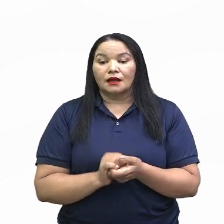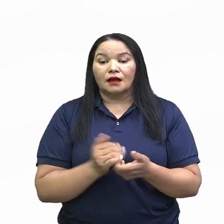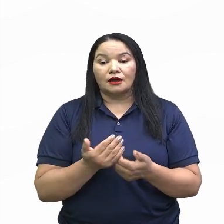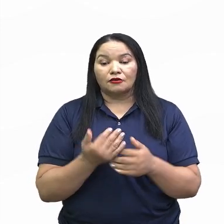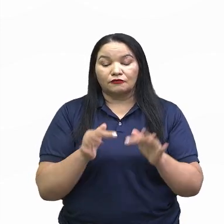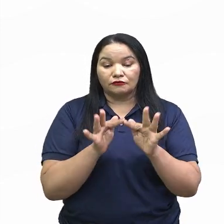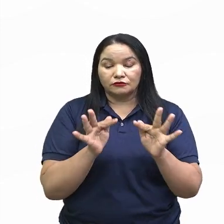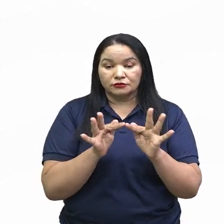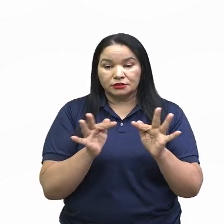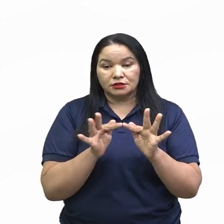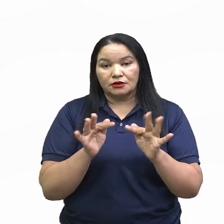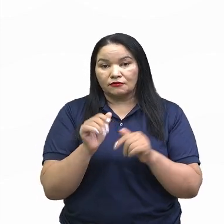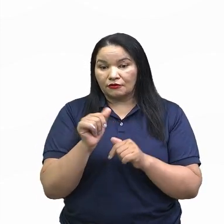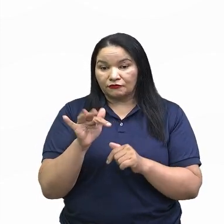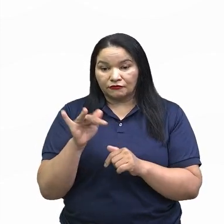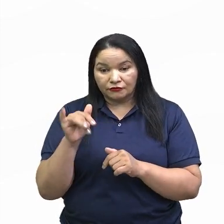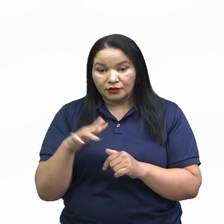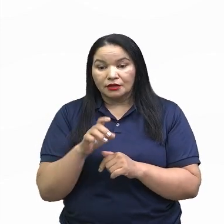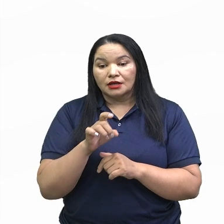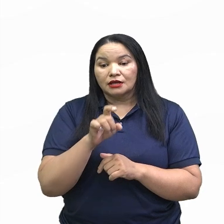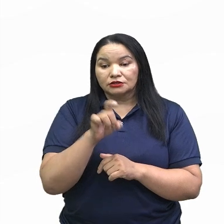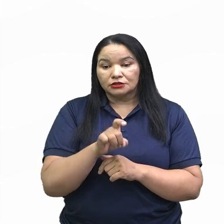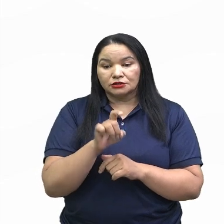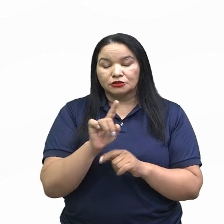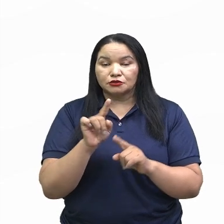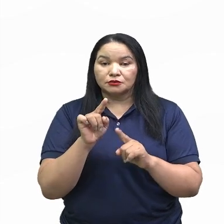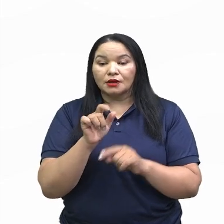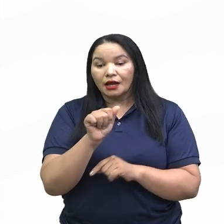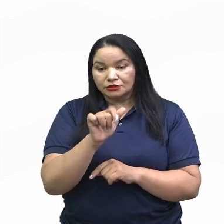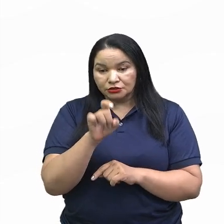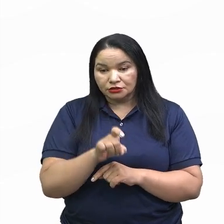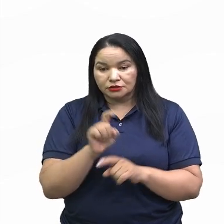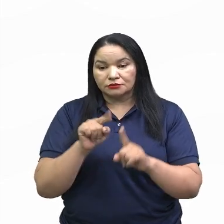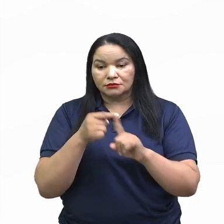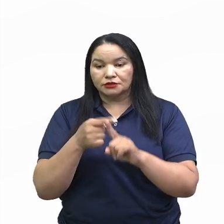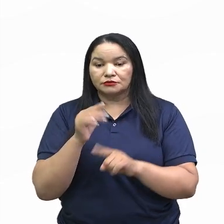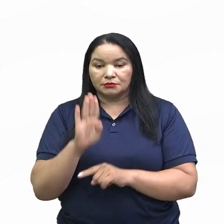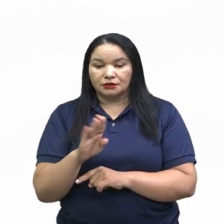a função afim, que é a x mais b. O segundo, você vai